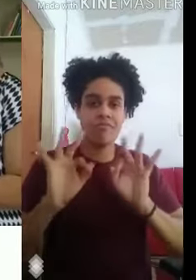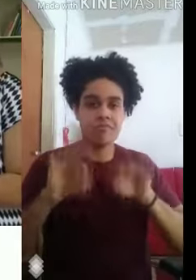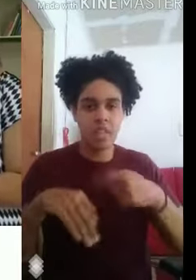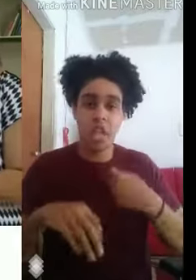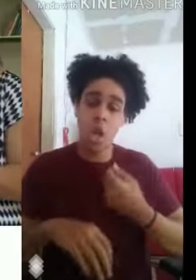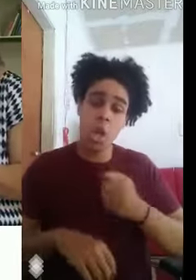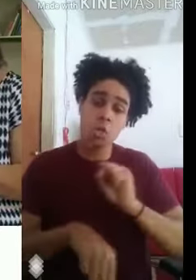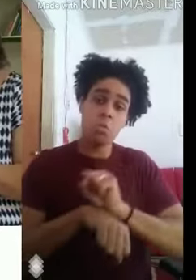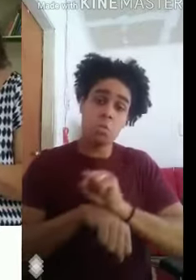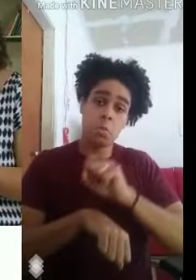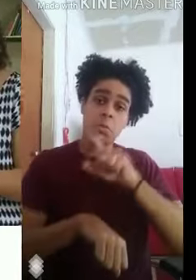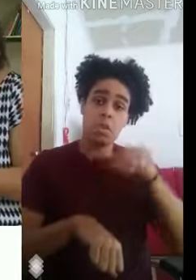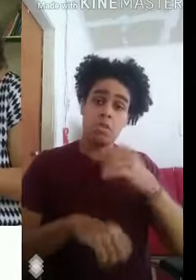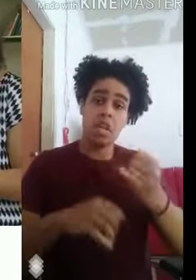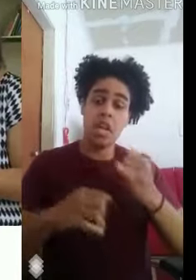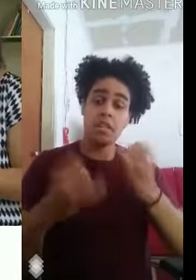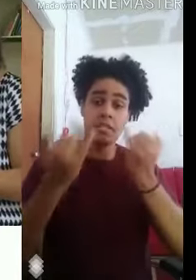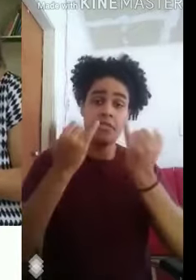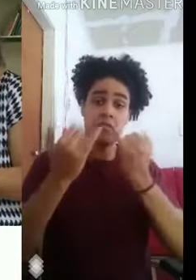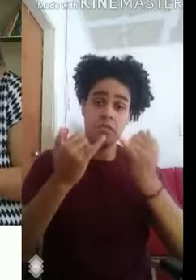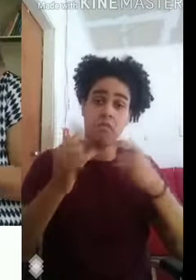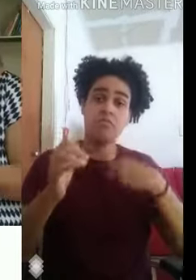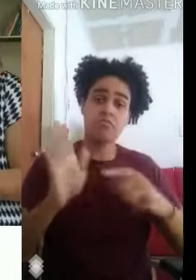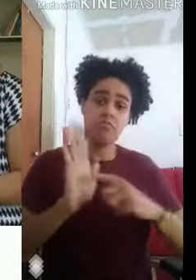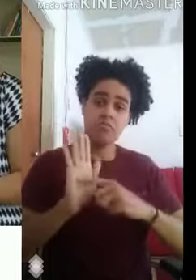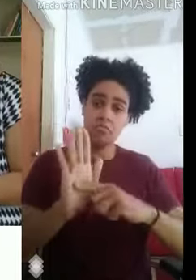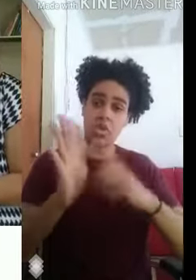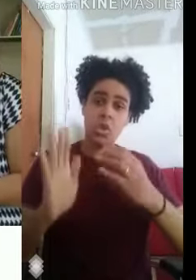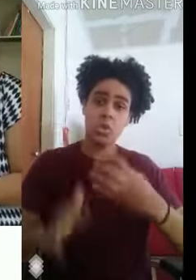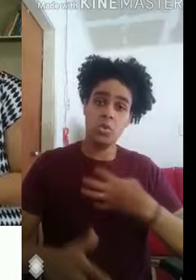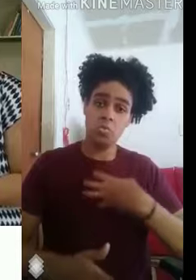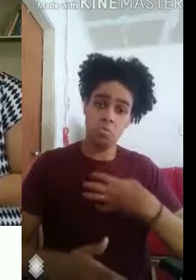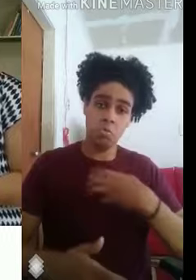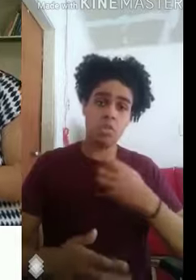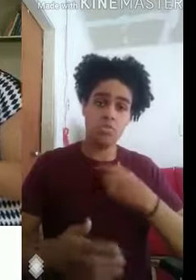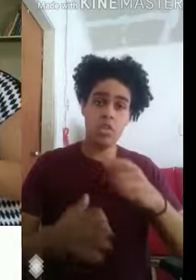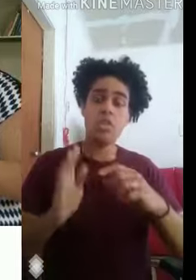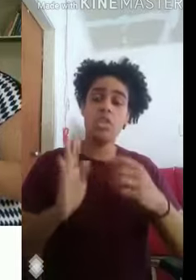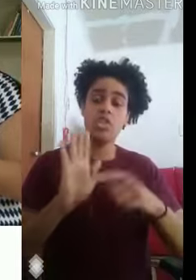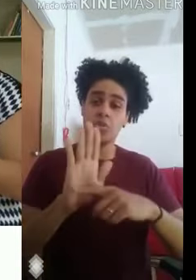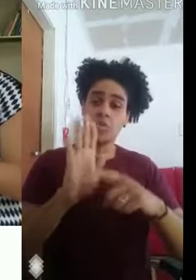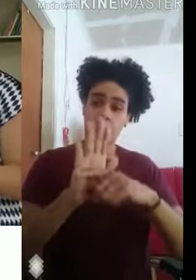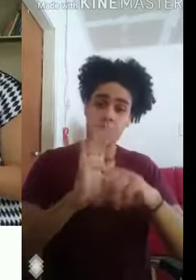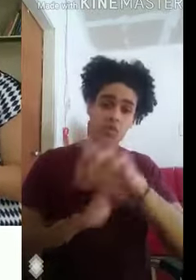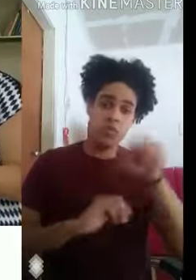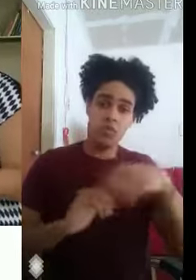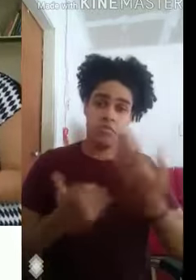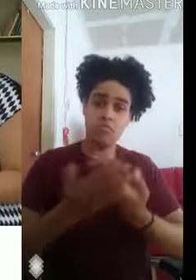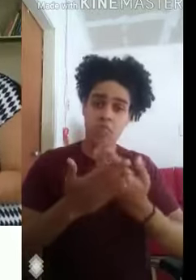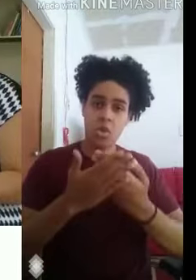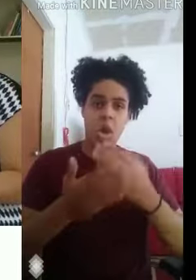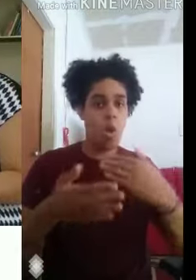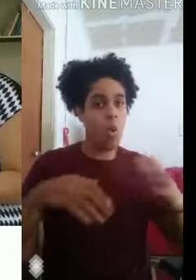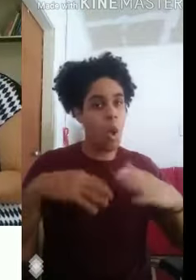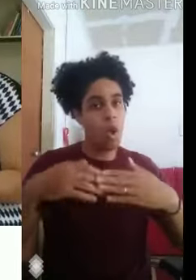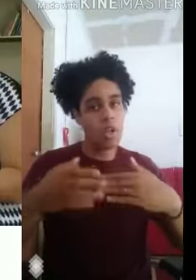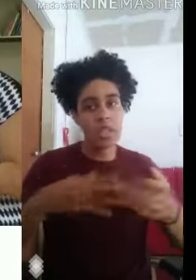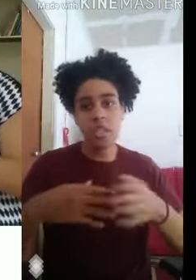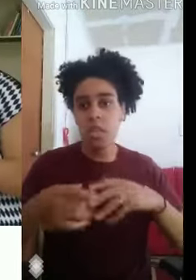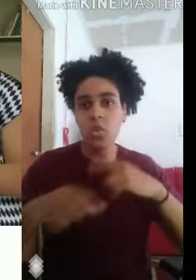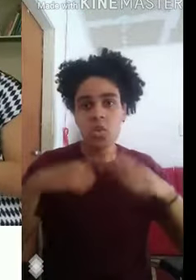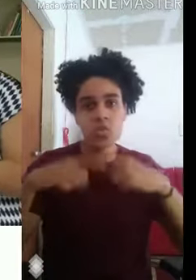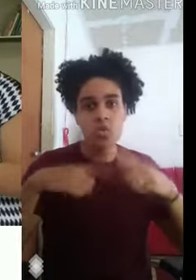ao fim. Eu espero que com essas informações eu tenha contribuído de alguma maneira para ajudar nos estudos de